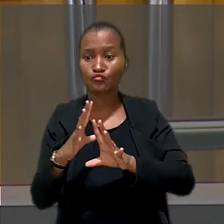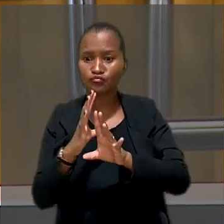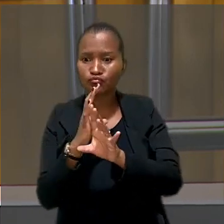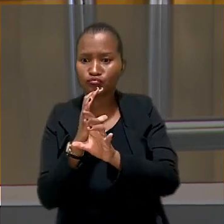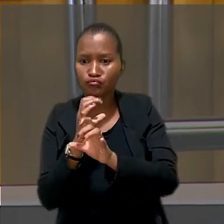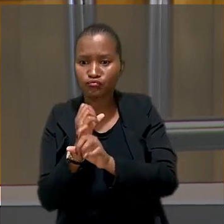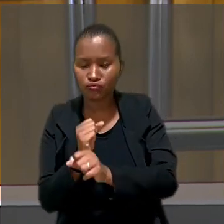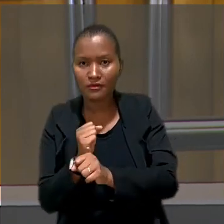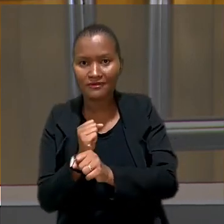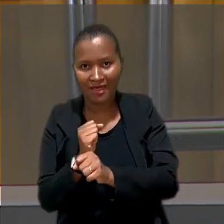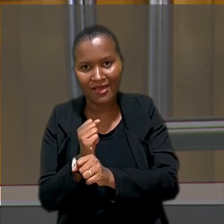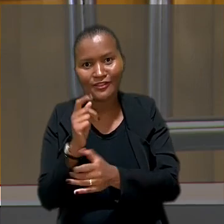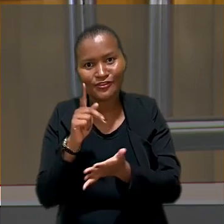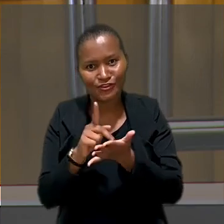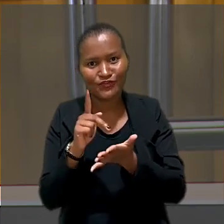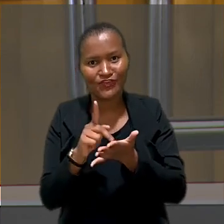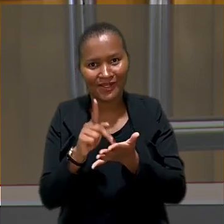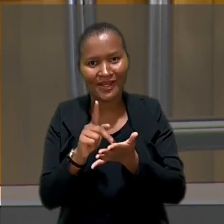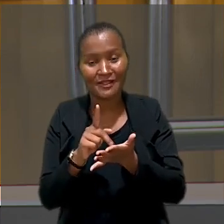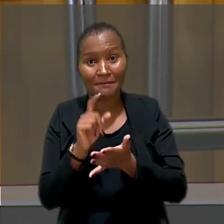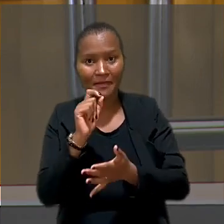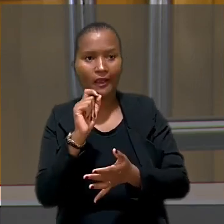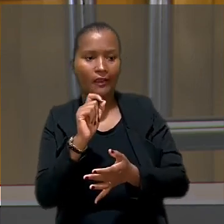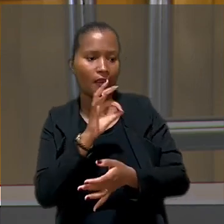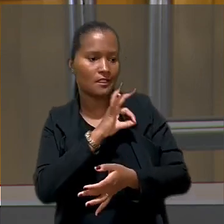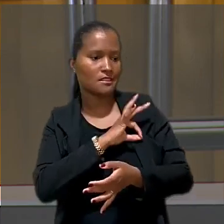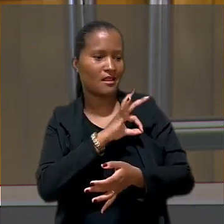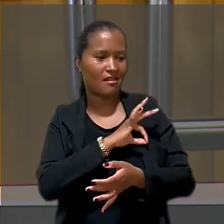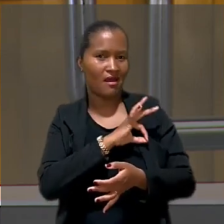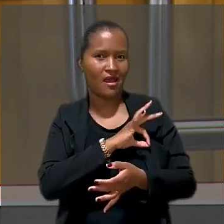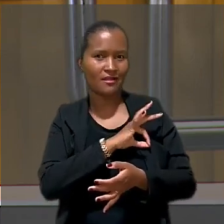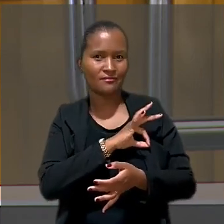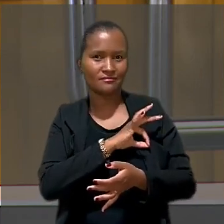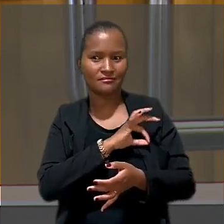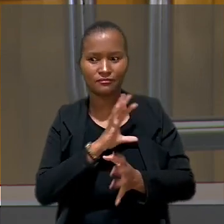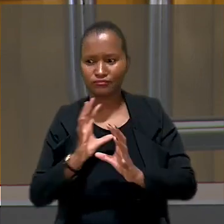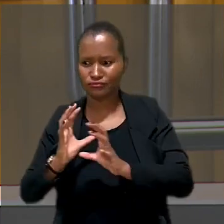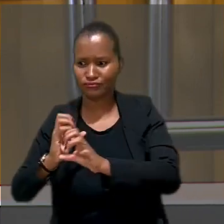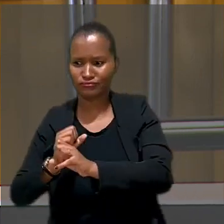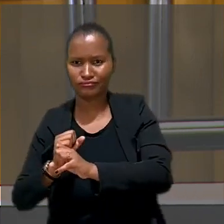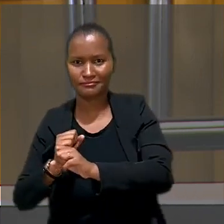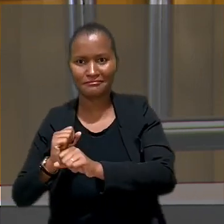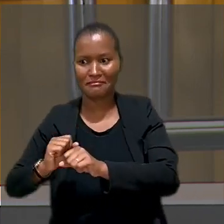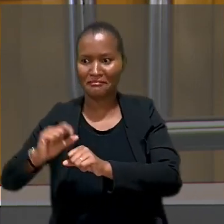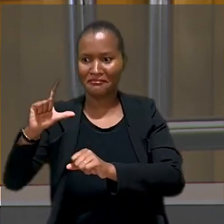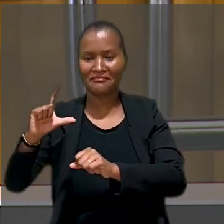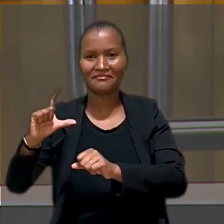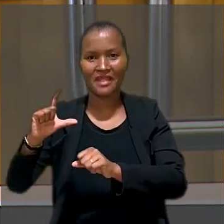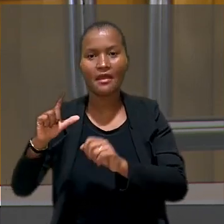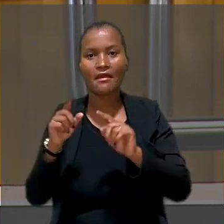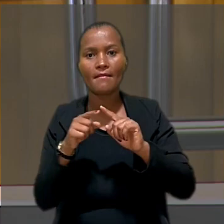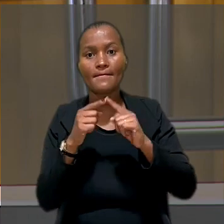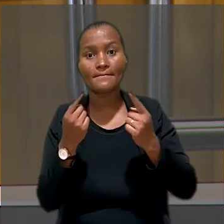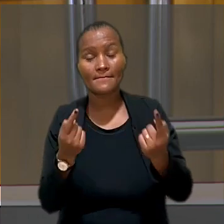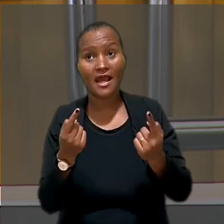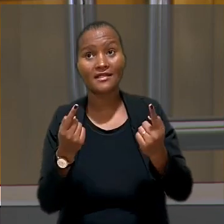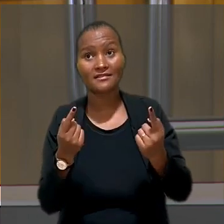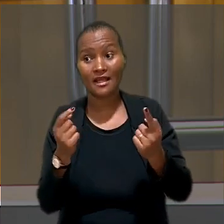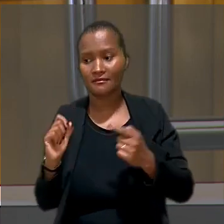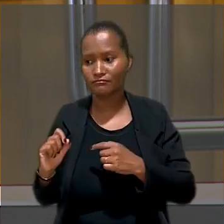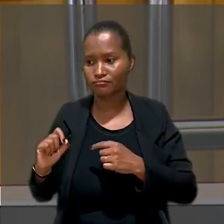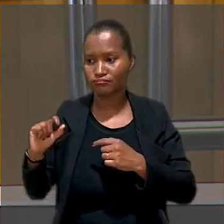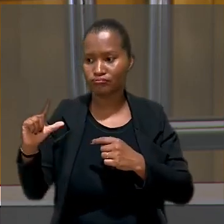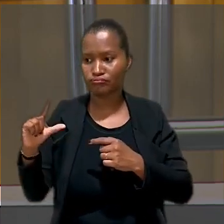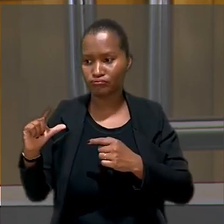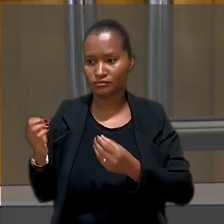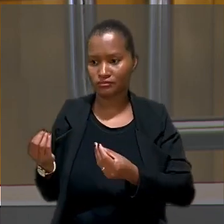um somatório que realmente, para quem advém do assalariado, é surreal. Só que, da mesma forma que ele dá